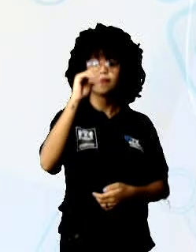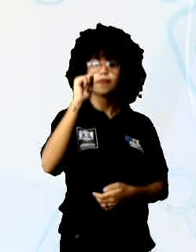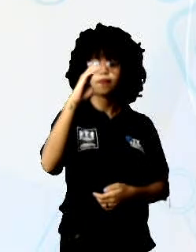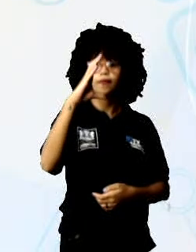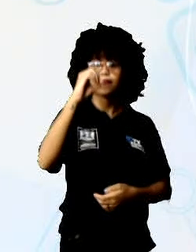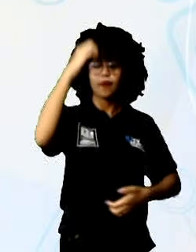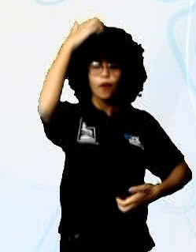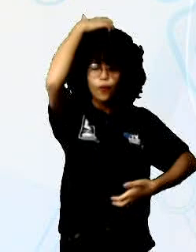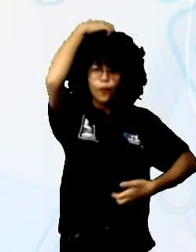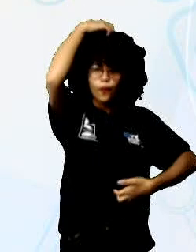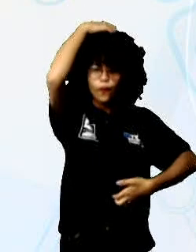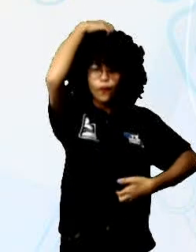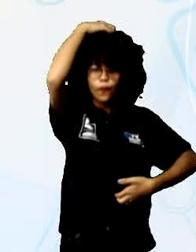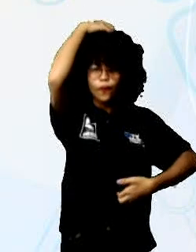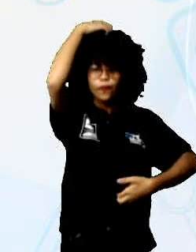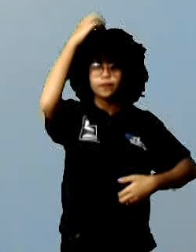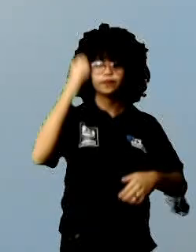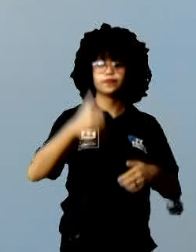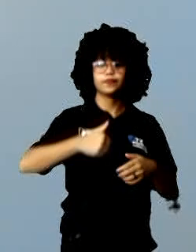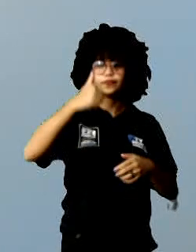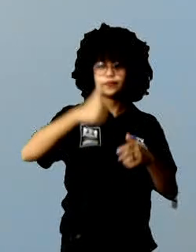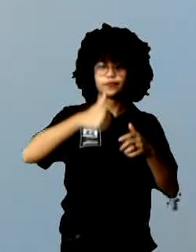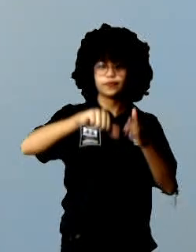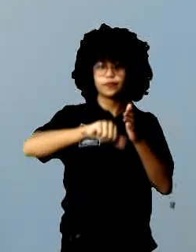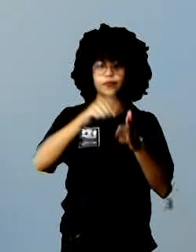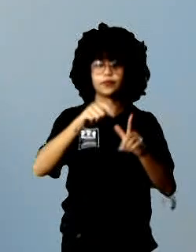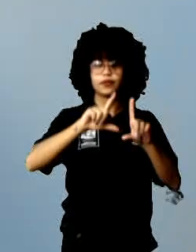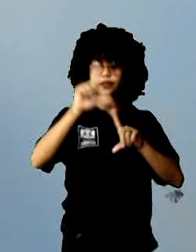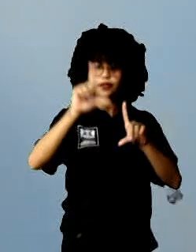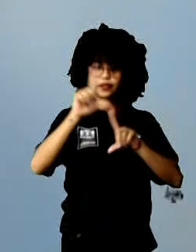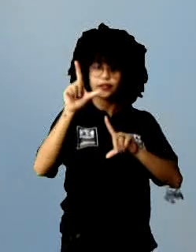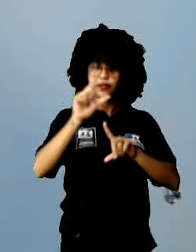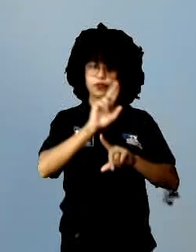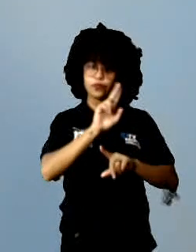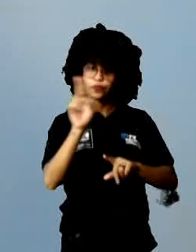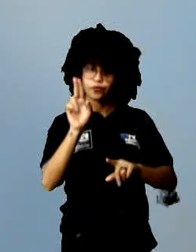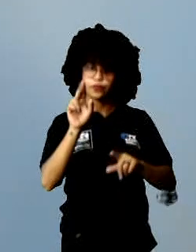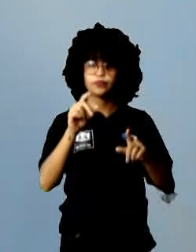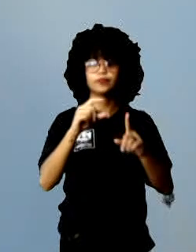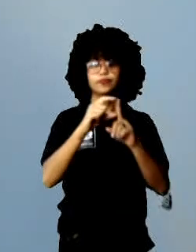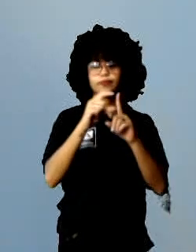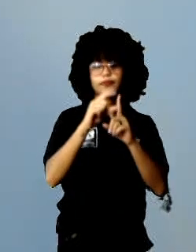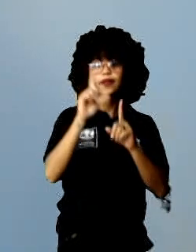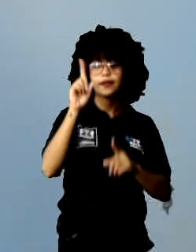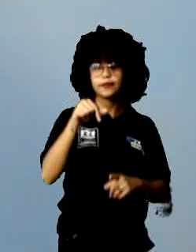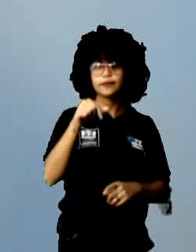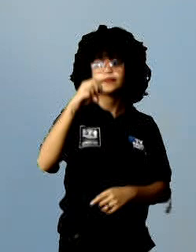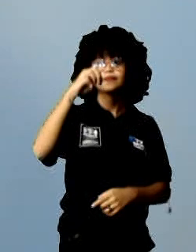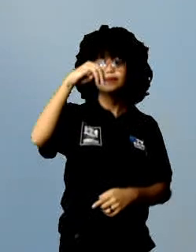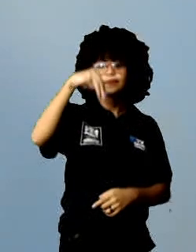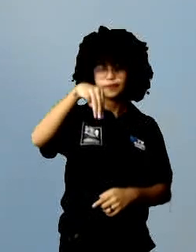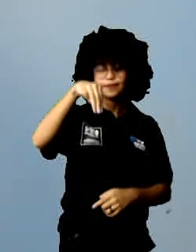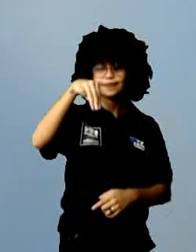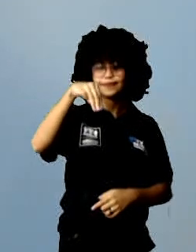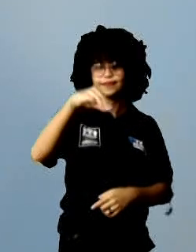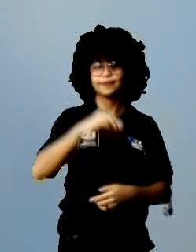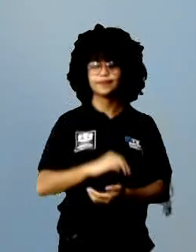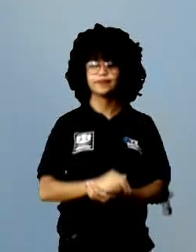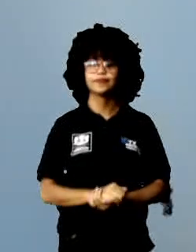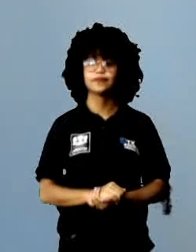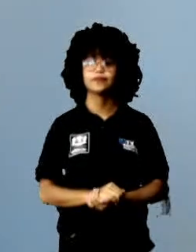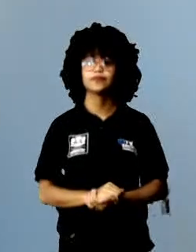macaco a primeira letrinha do nome macaco é a letrinha m